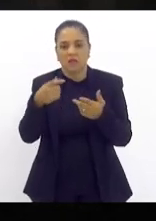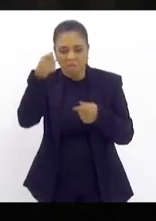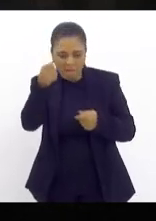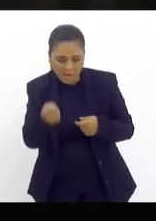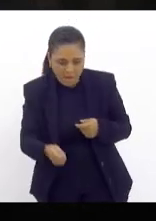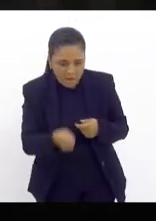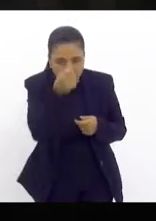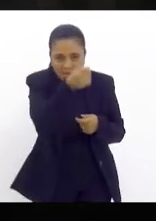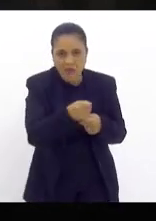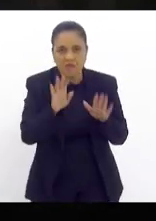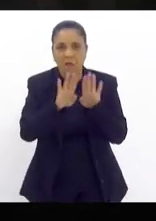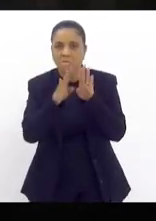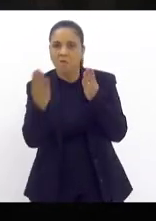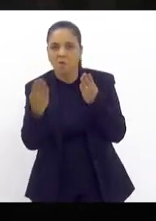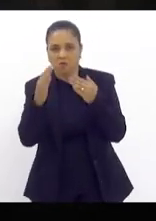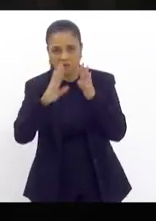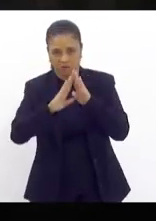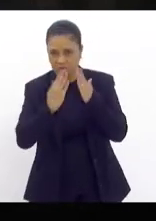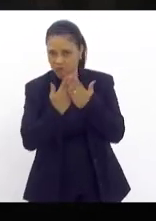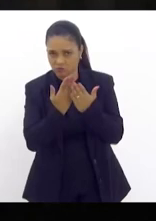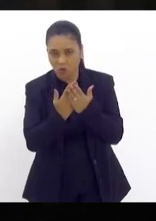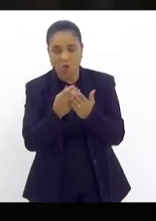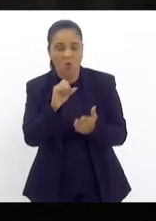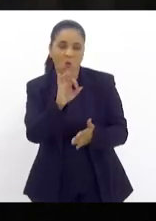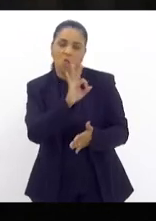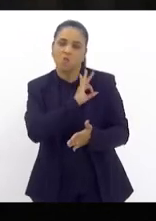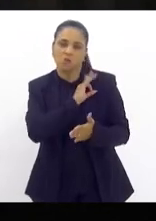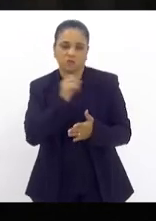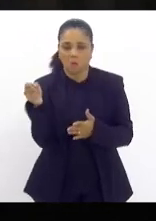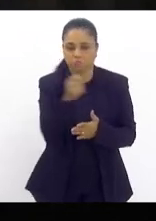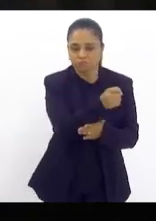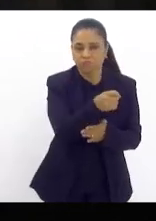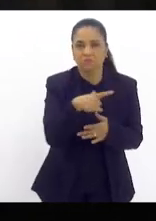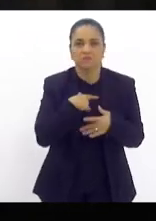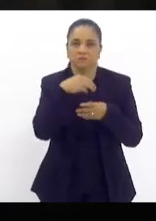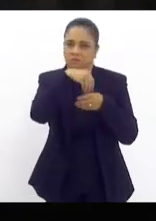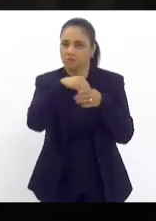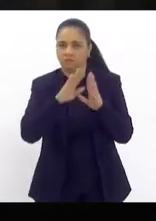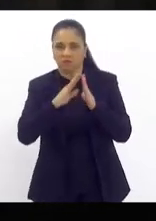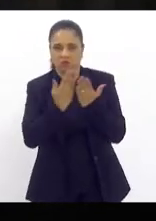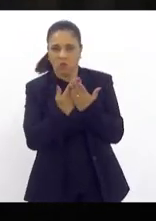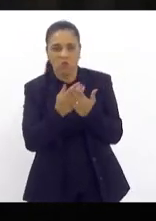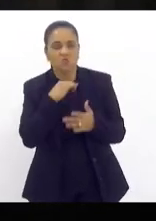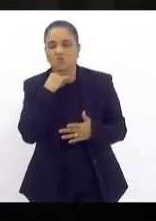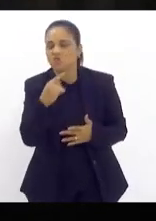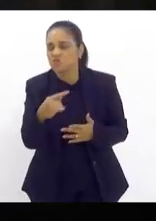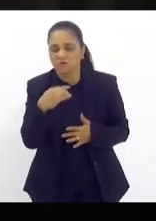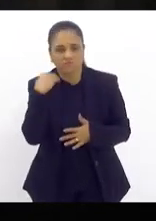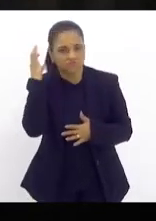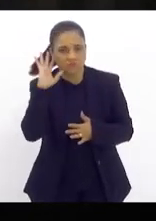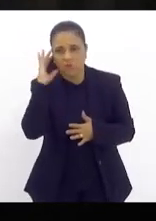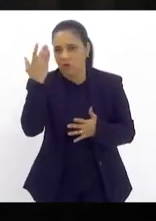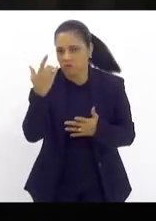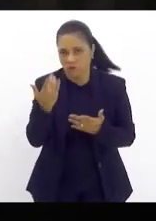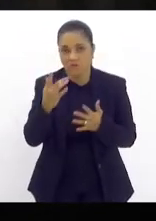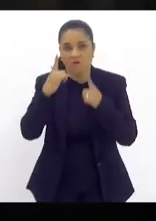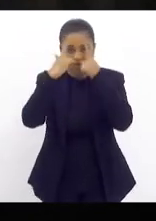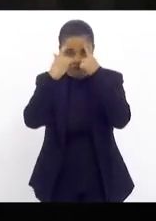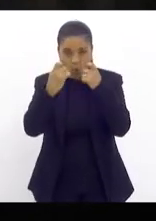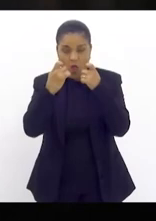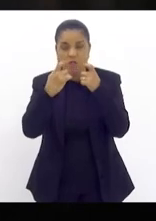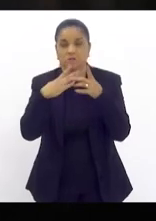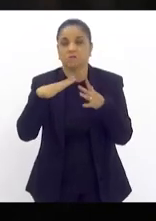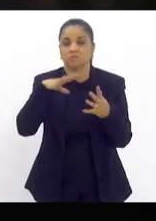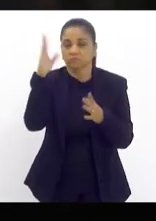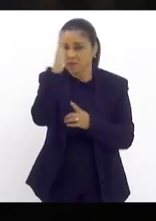incluir policiais no ambiente escolar. Isso não vai resolver, como não resolveu, vários problemas de violência, não só no Brasil, como no